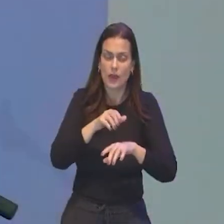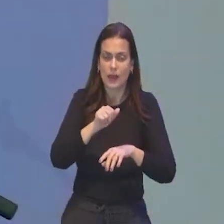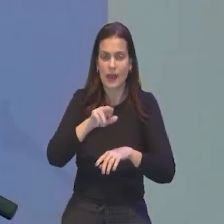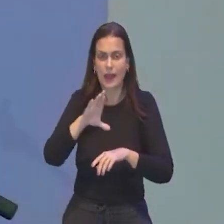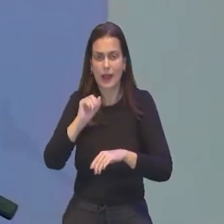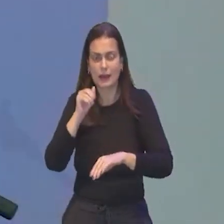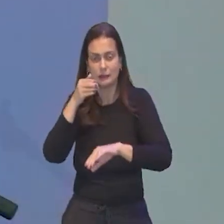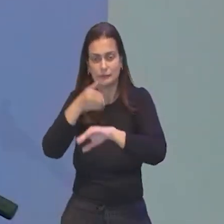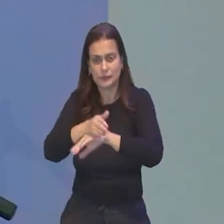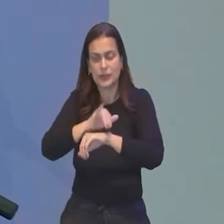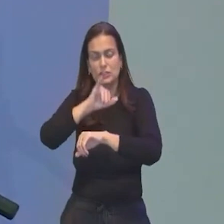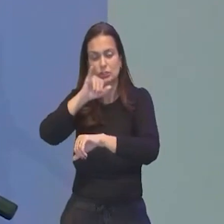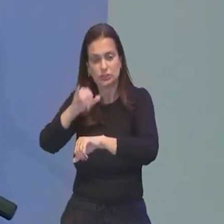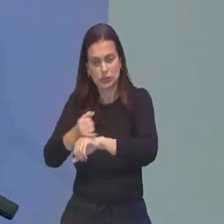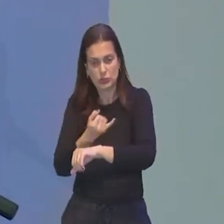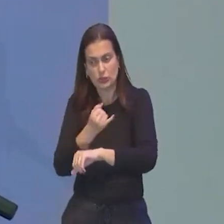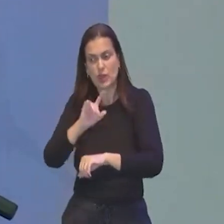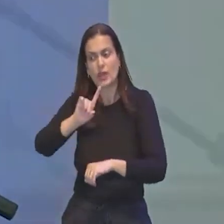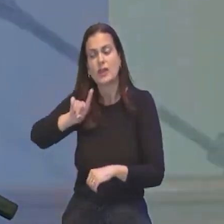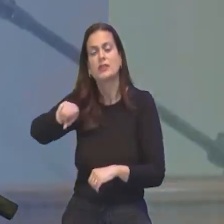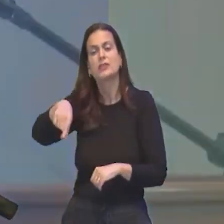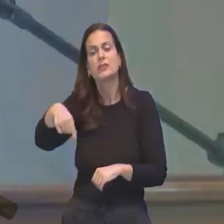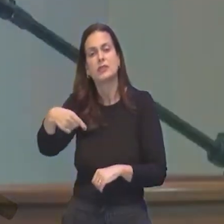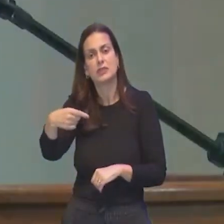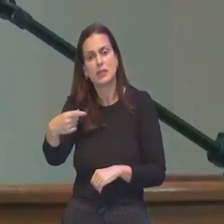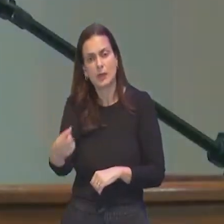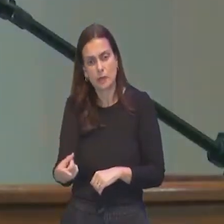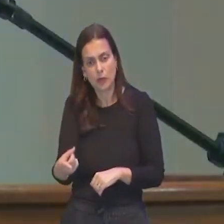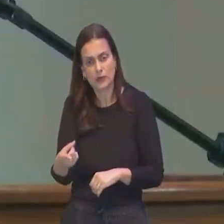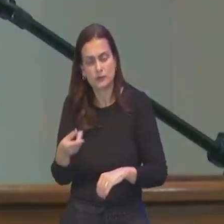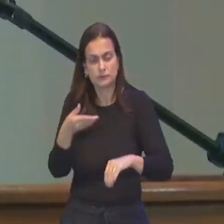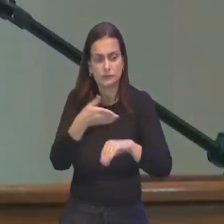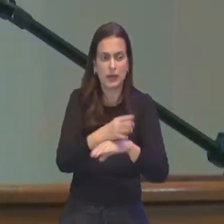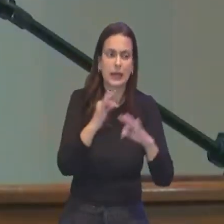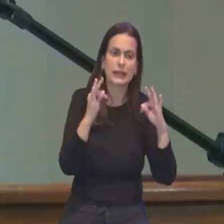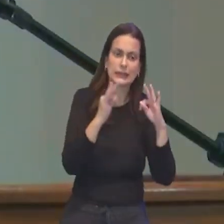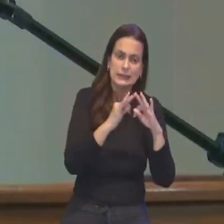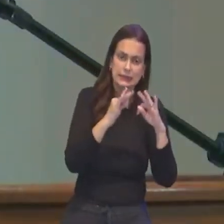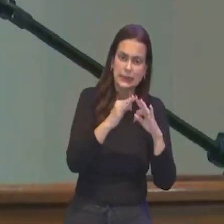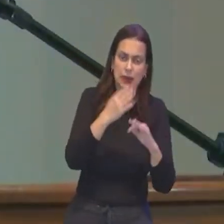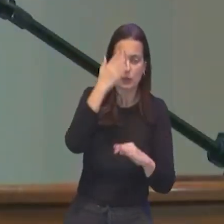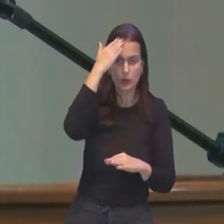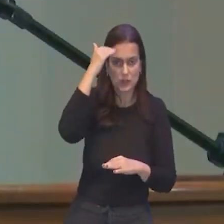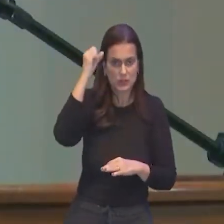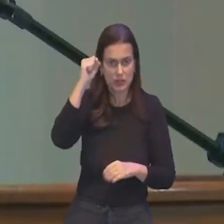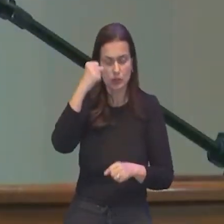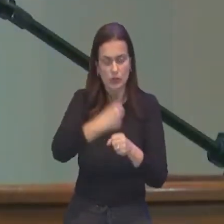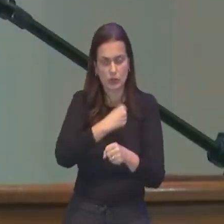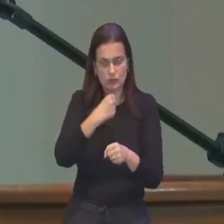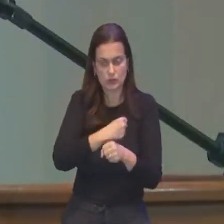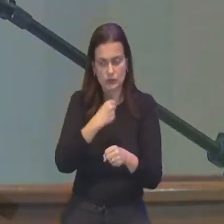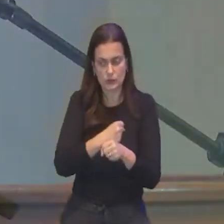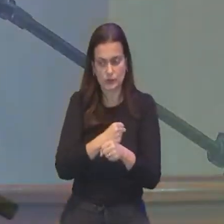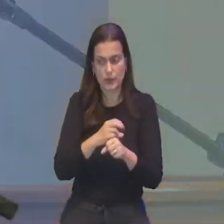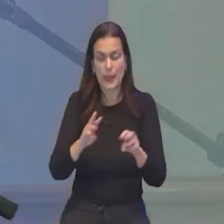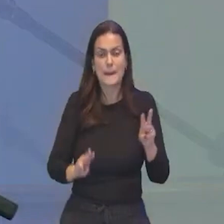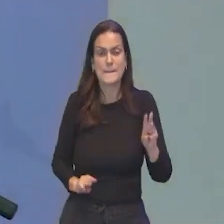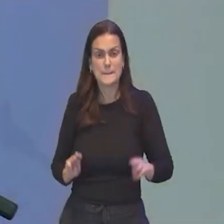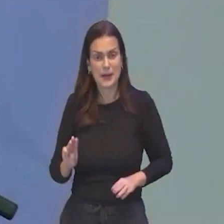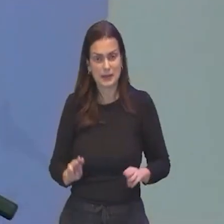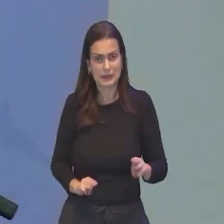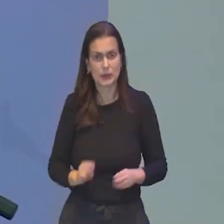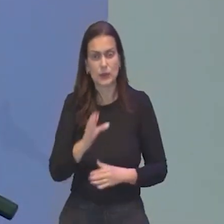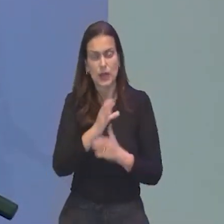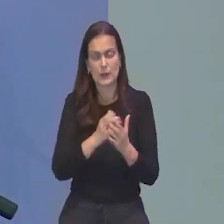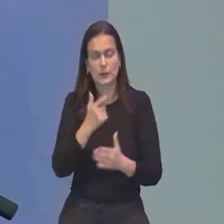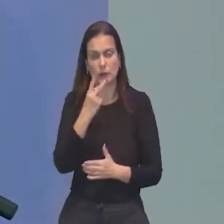para Jerusalém e posteriormente seria colocado no templo que Salomão iria construir. Mateus, no capítulo